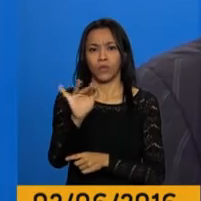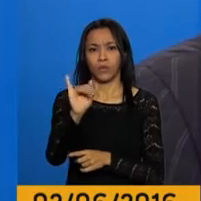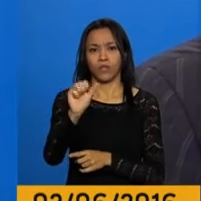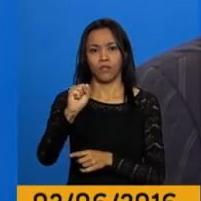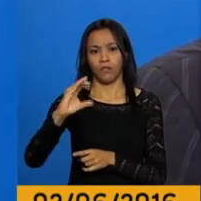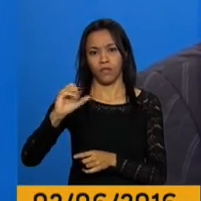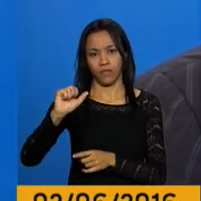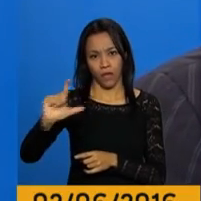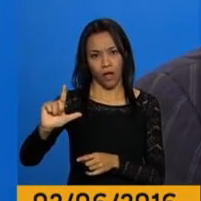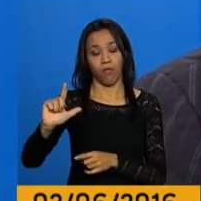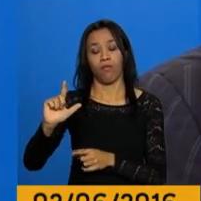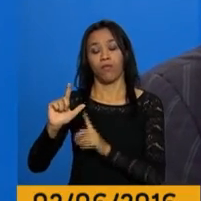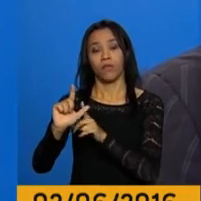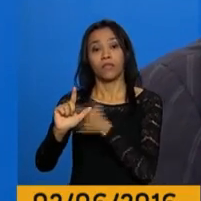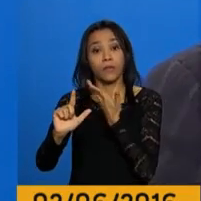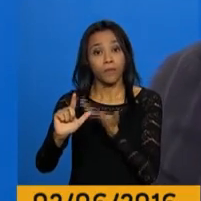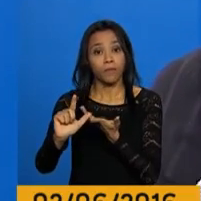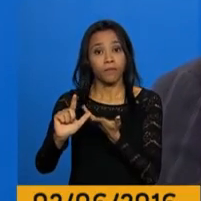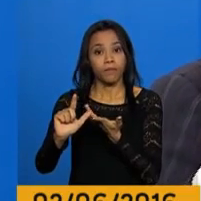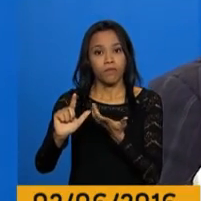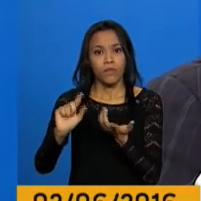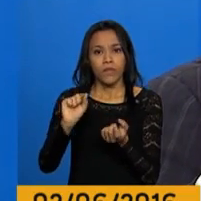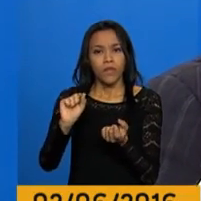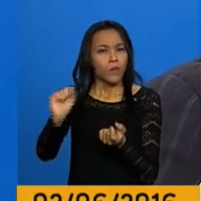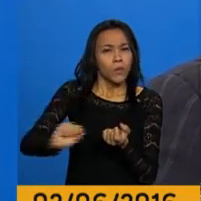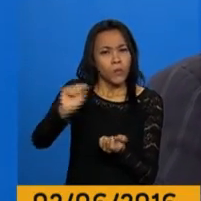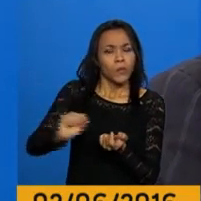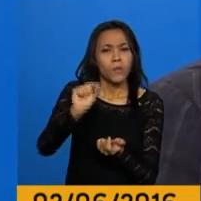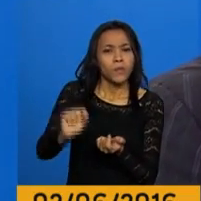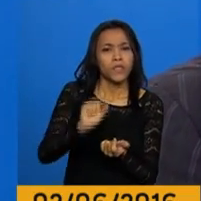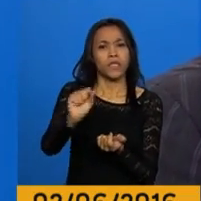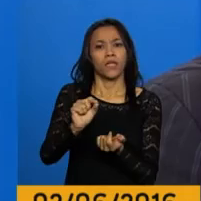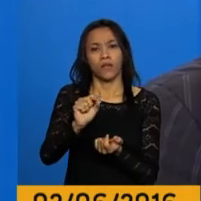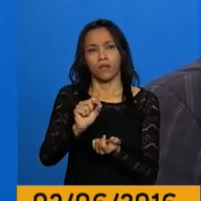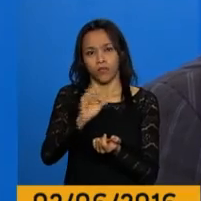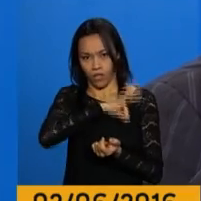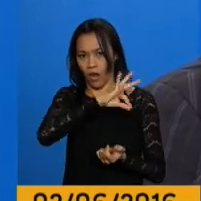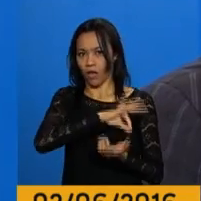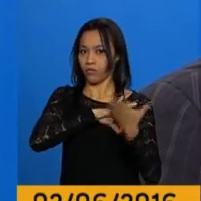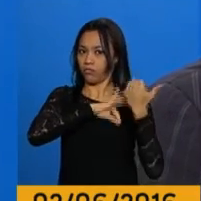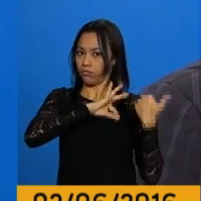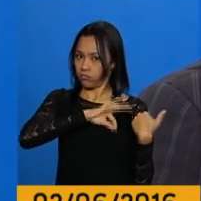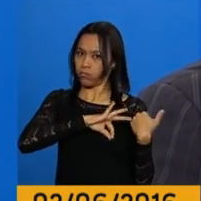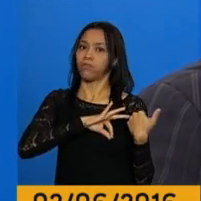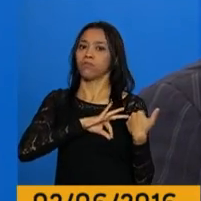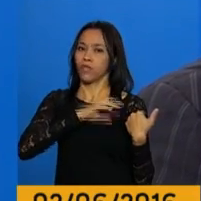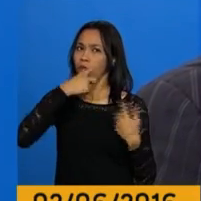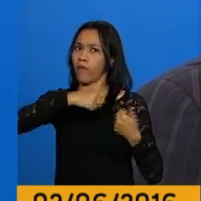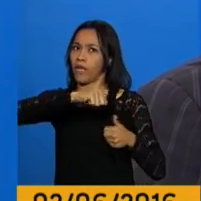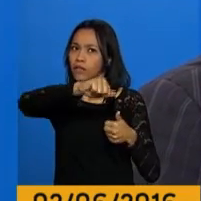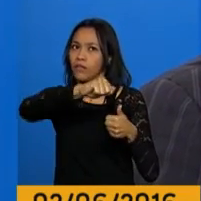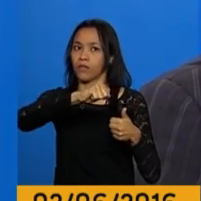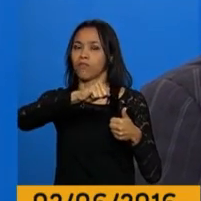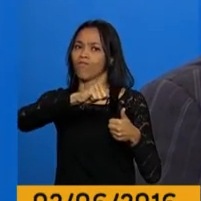aconteceria se nós tivéssemos que aplicar sobre o que era o salário, o que, os vencimentos anteriores, aquilo que foi a variação da inflação.